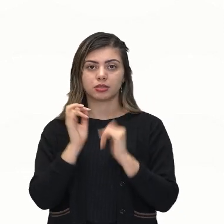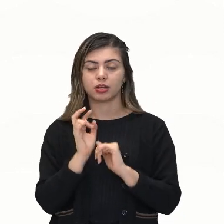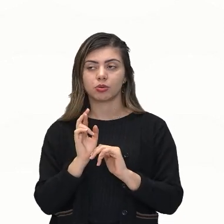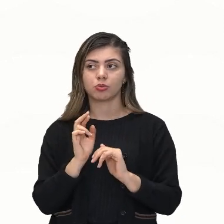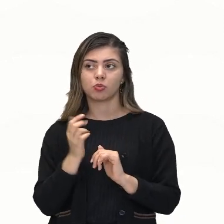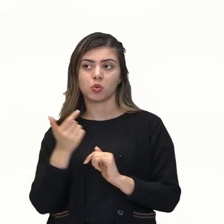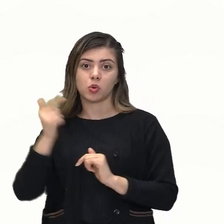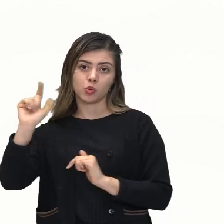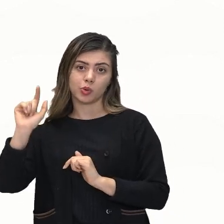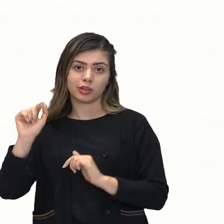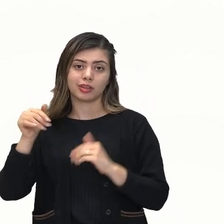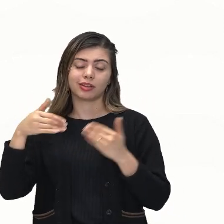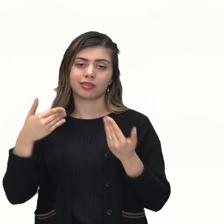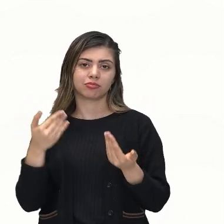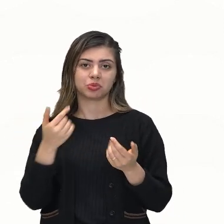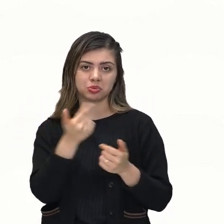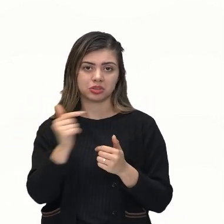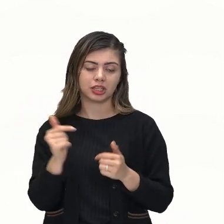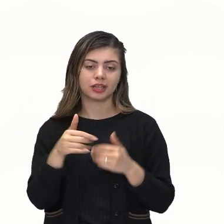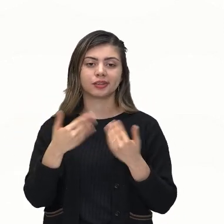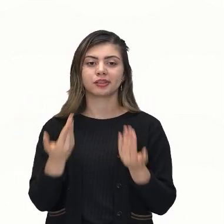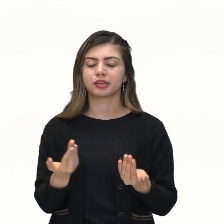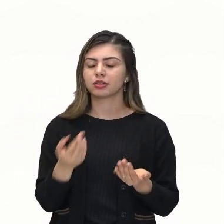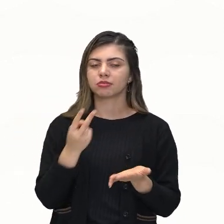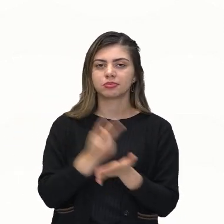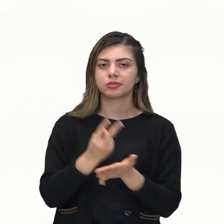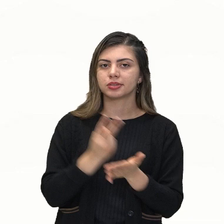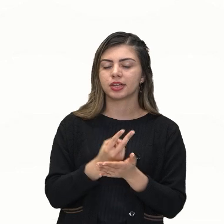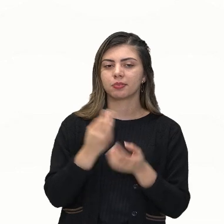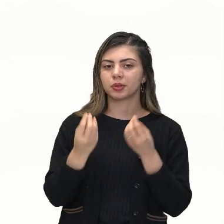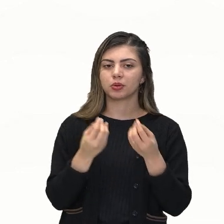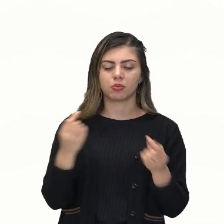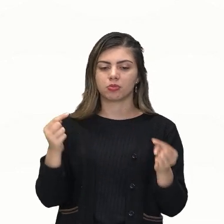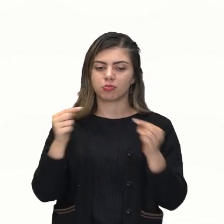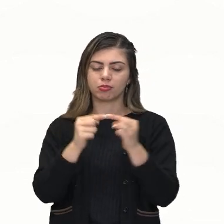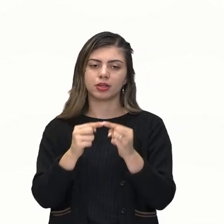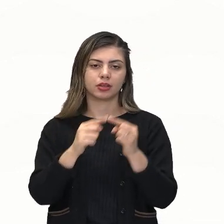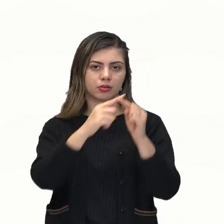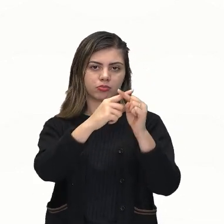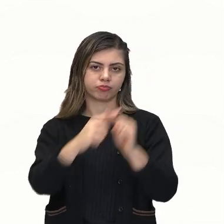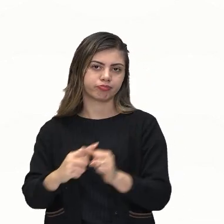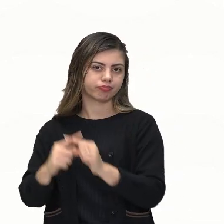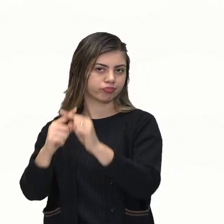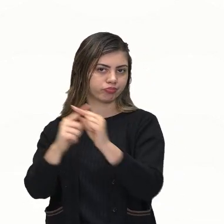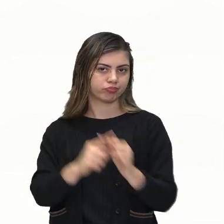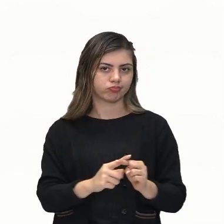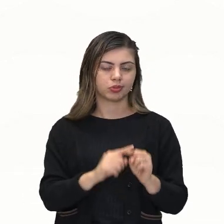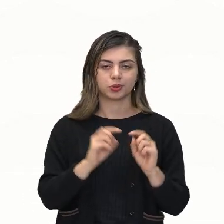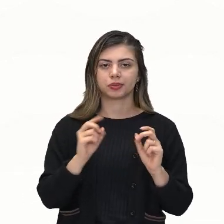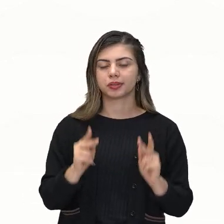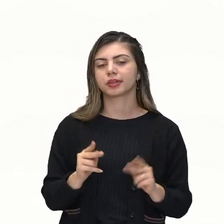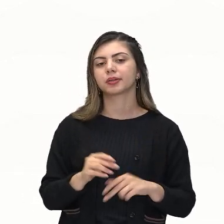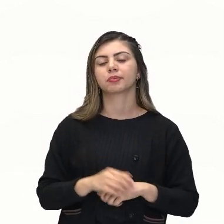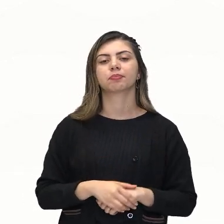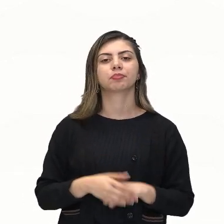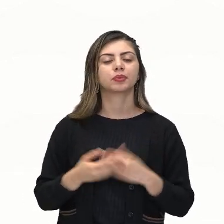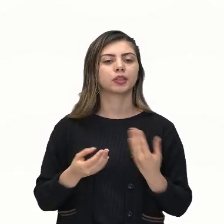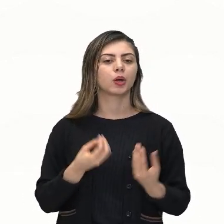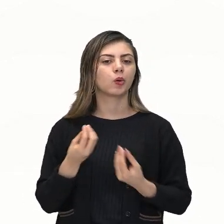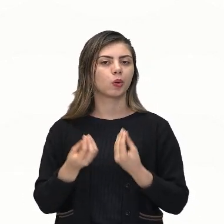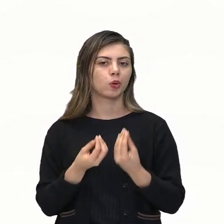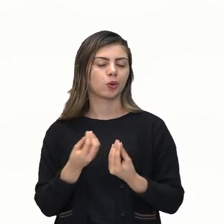disso, é porque então a proporção sempre é direta. Sendo ela direta, a gente vai